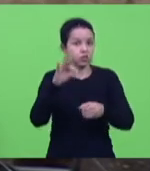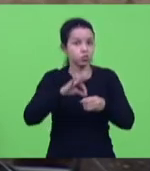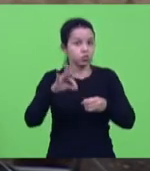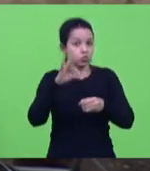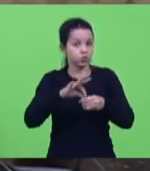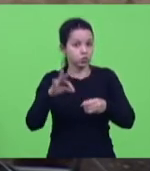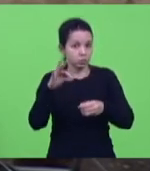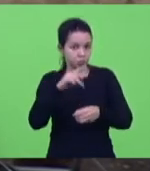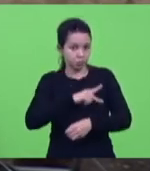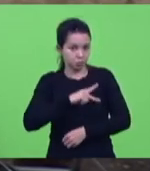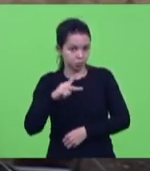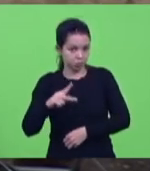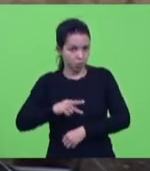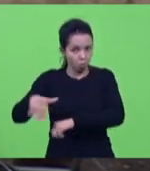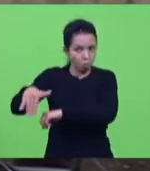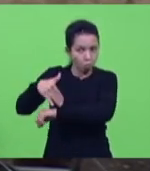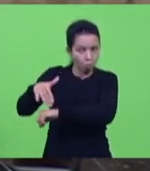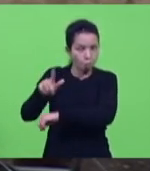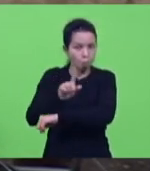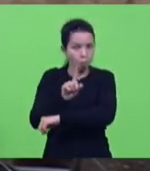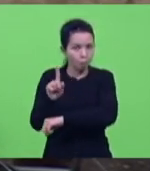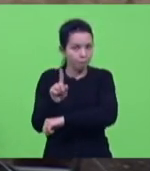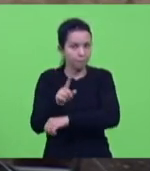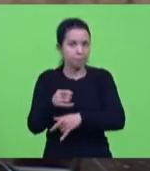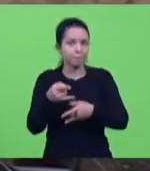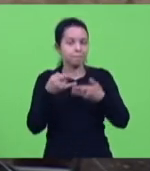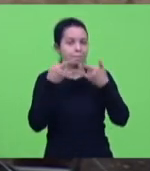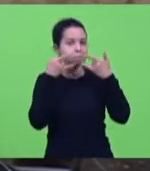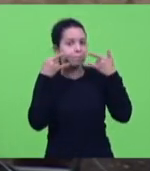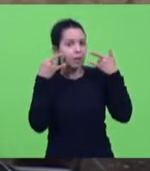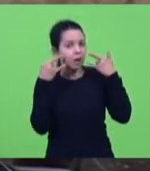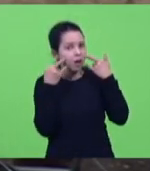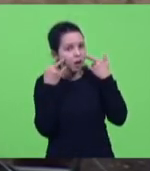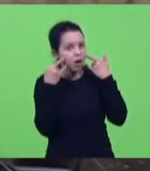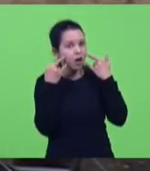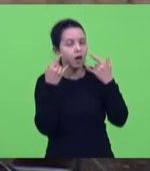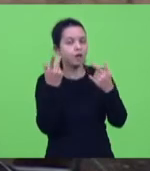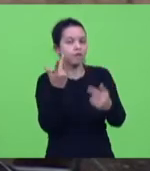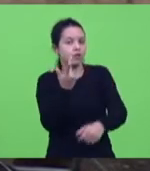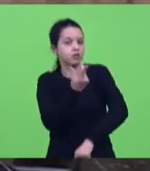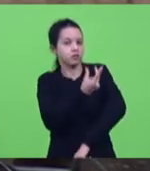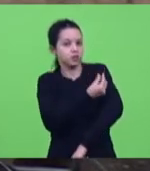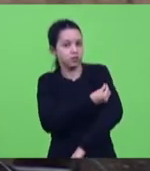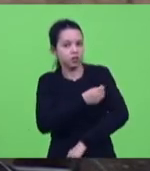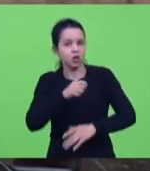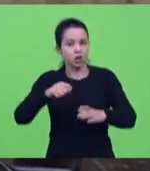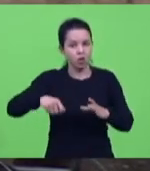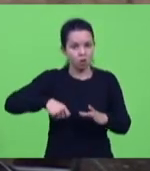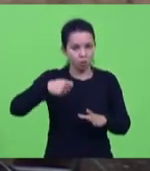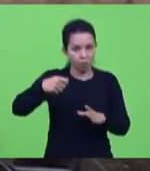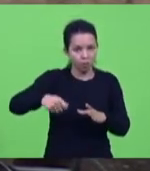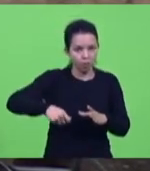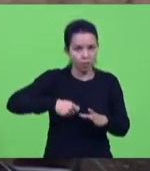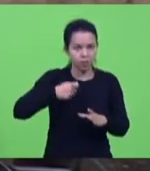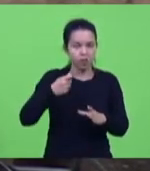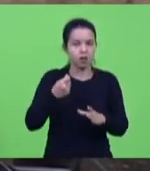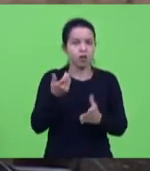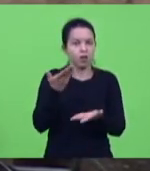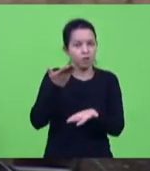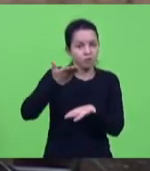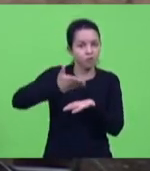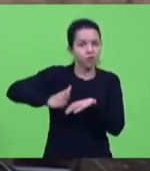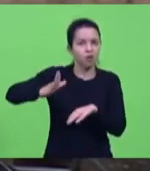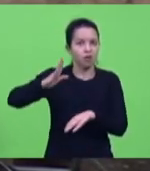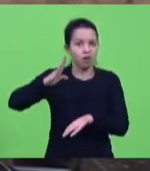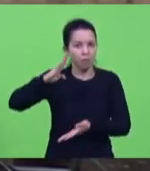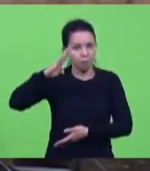estou falando na rua. Máscara no rosto, vacina no braço, comida na mesa e fora Bolsonaro. Né? Um